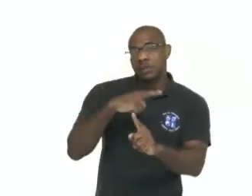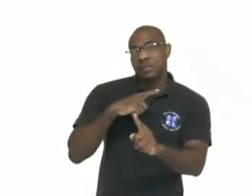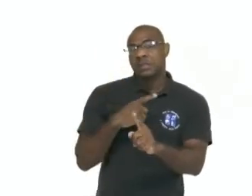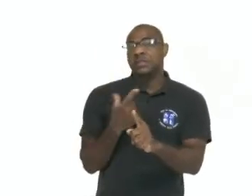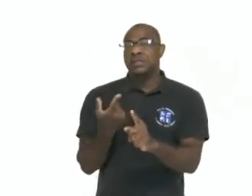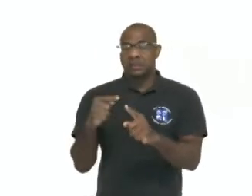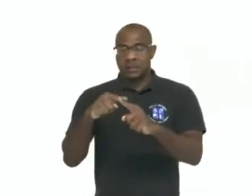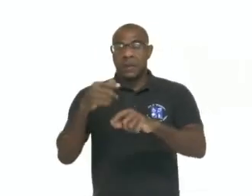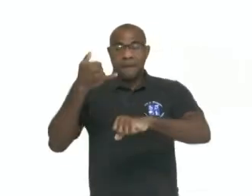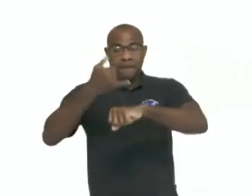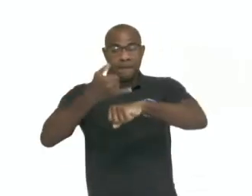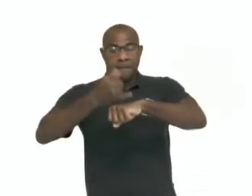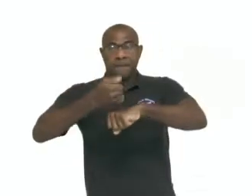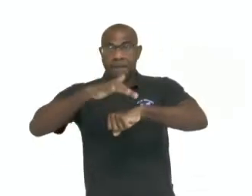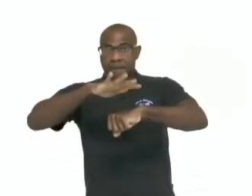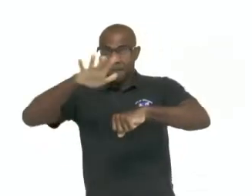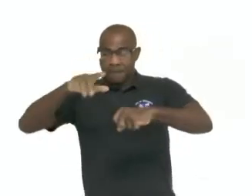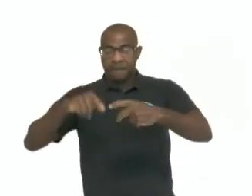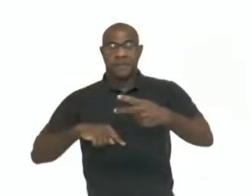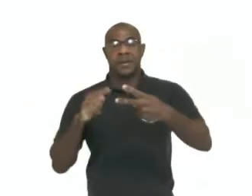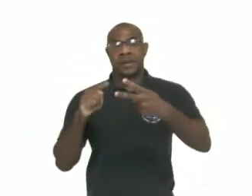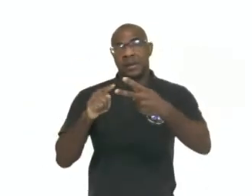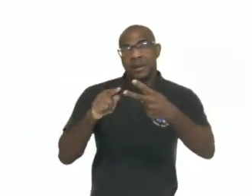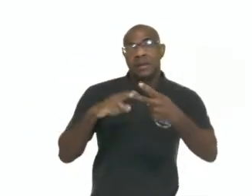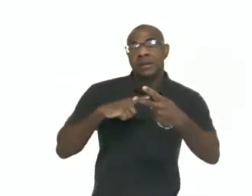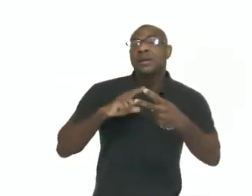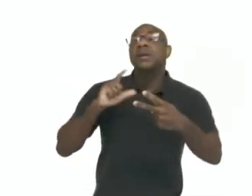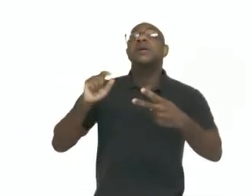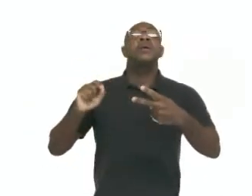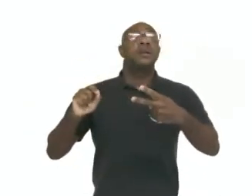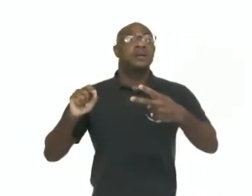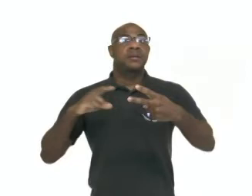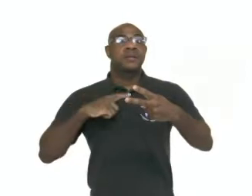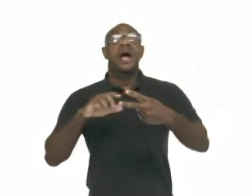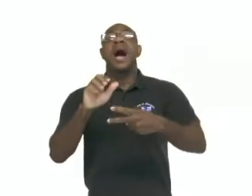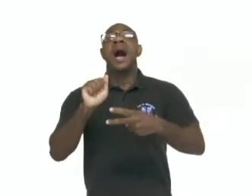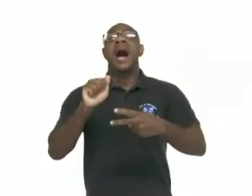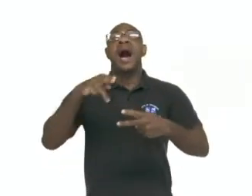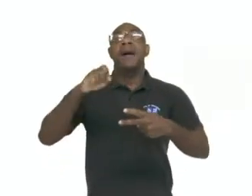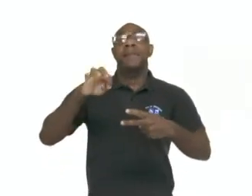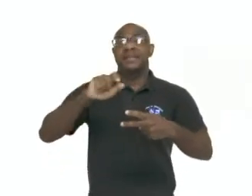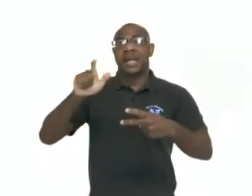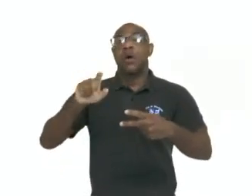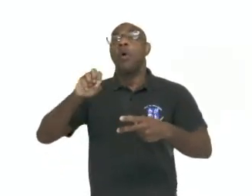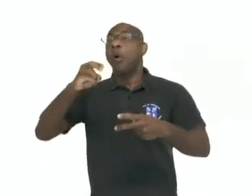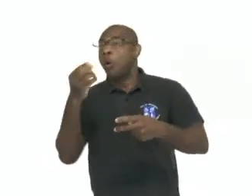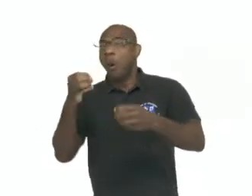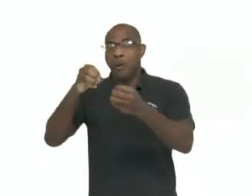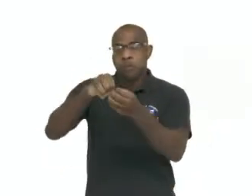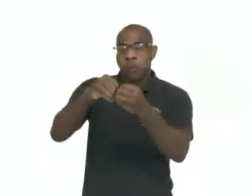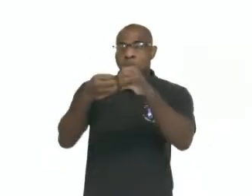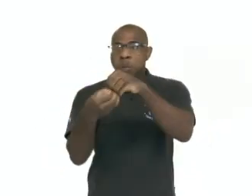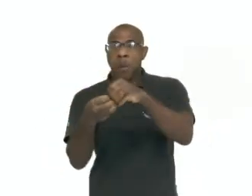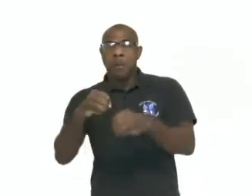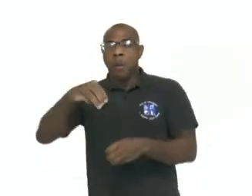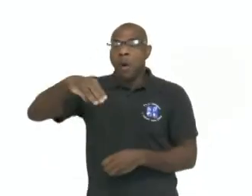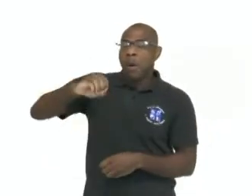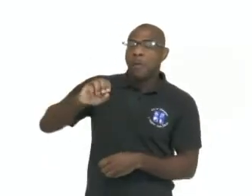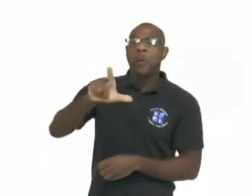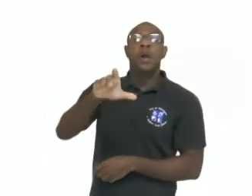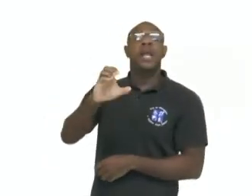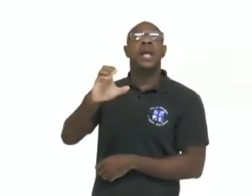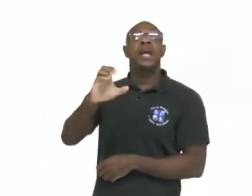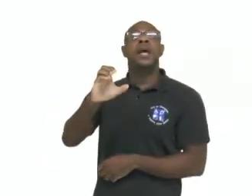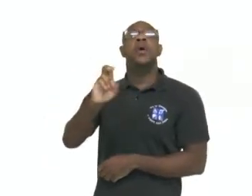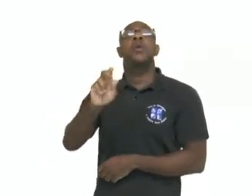óxidos metálicos ou iônicos e temos óxidos ametálicos ou moleculares. Dessa maneira, podemos